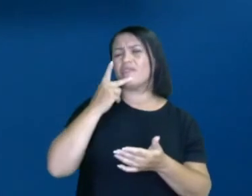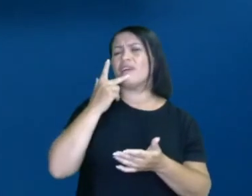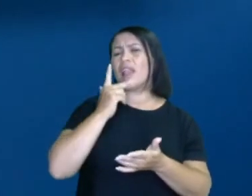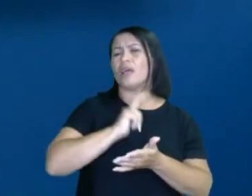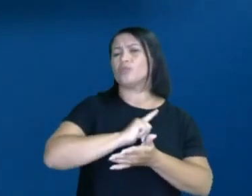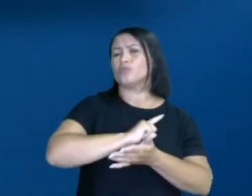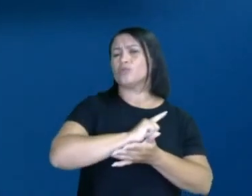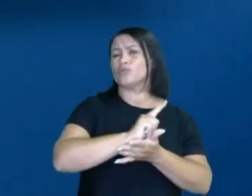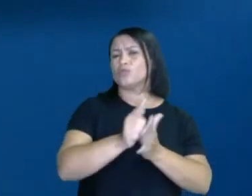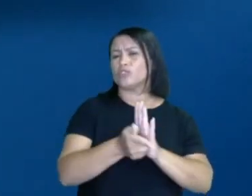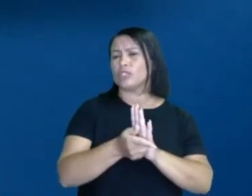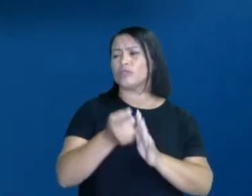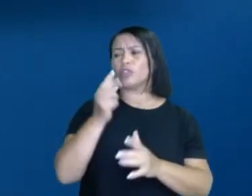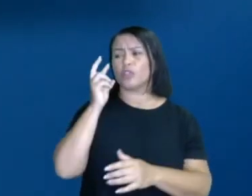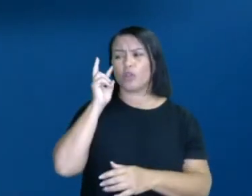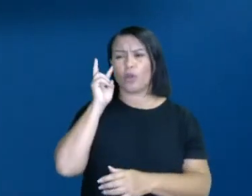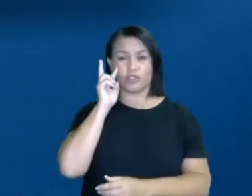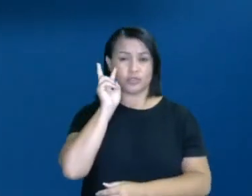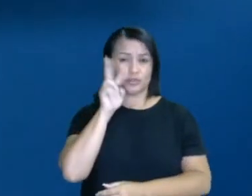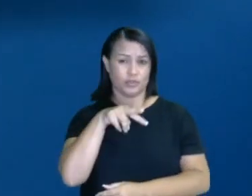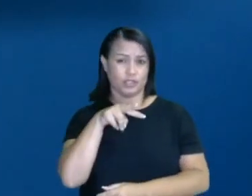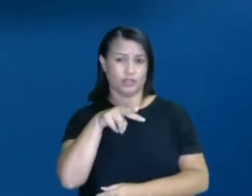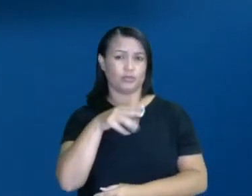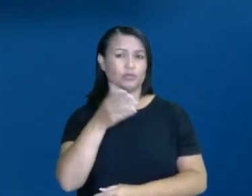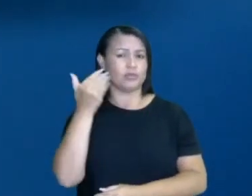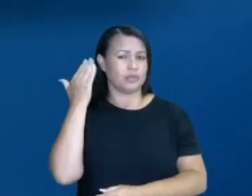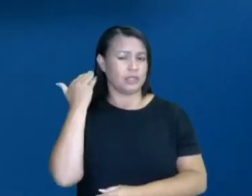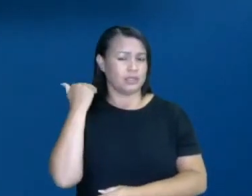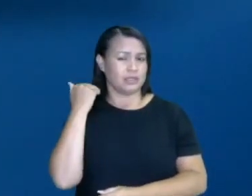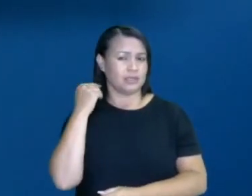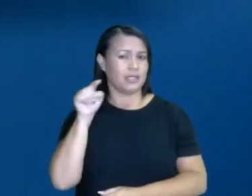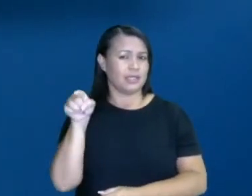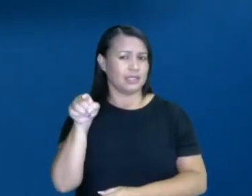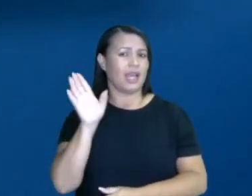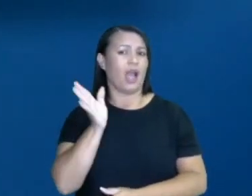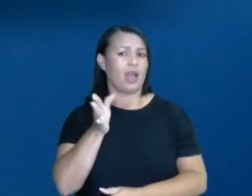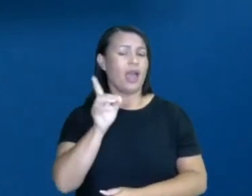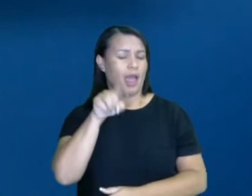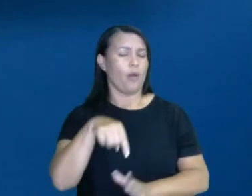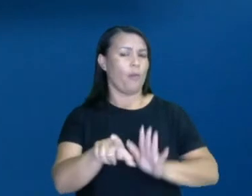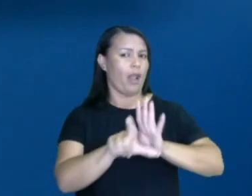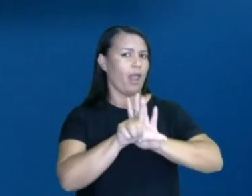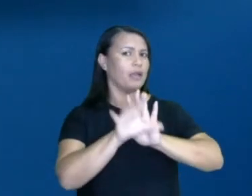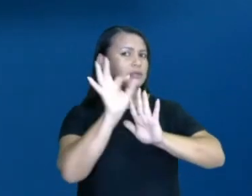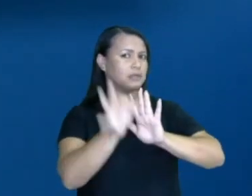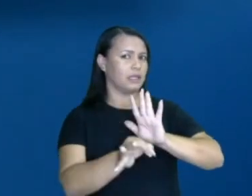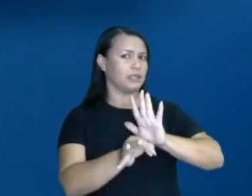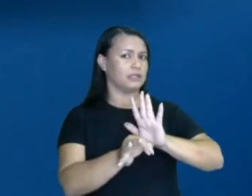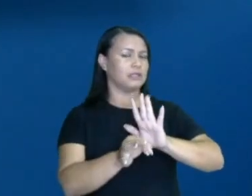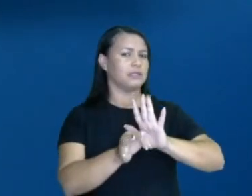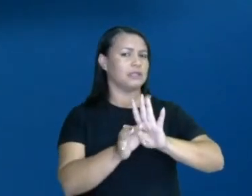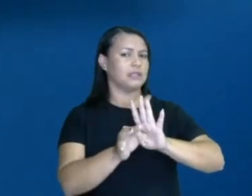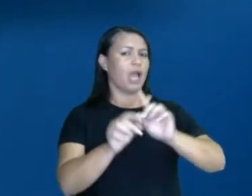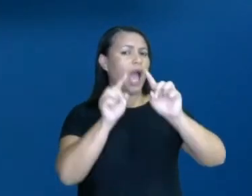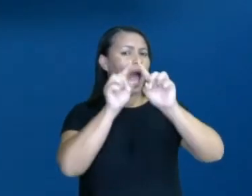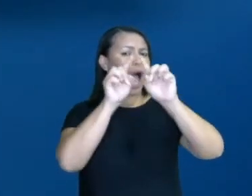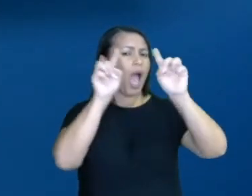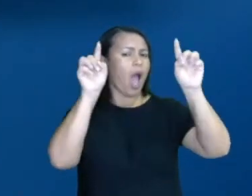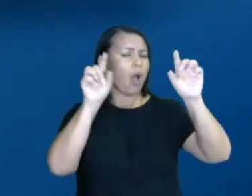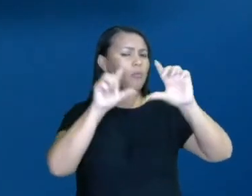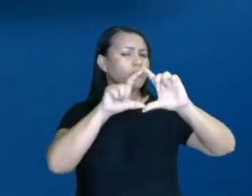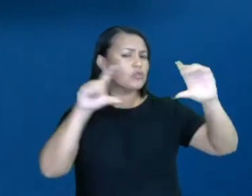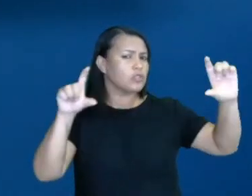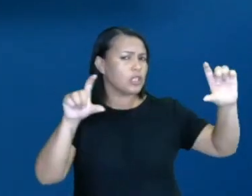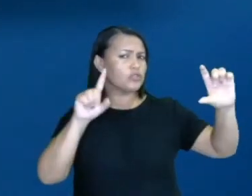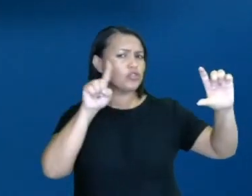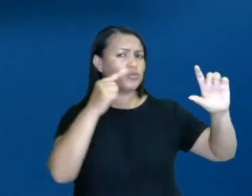vimos na tela anterior, tá? É uma lei, correto? É um trecho de uma lei. Se é um trecho de uma